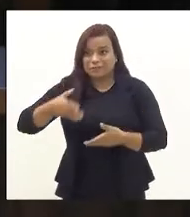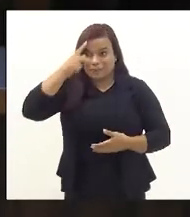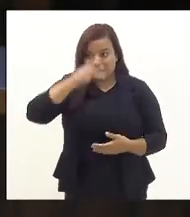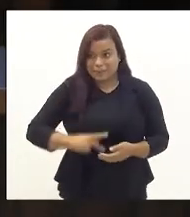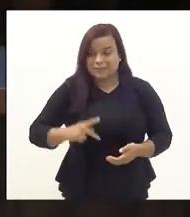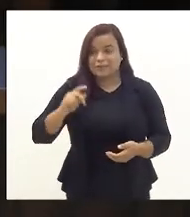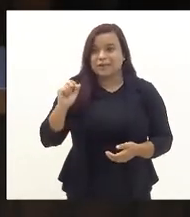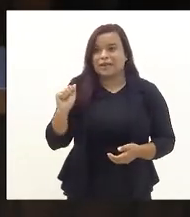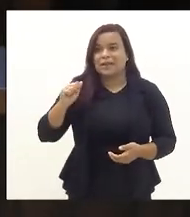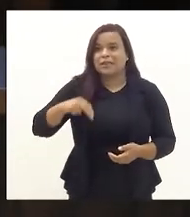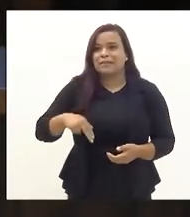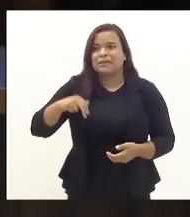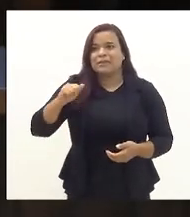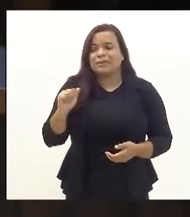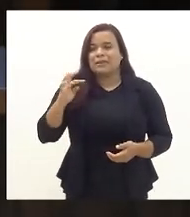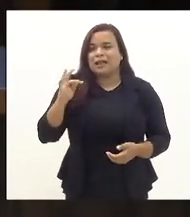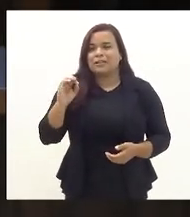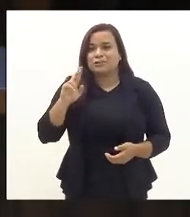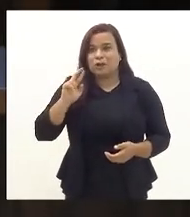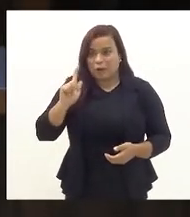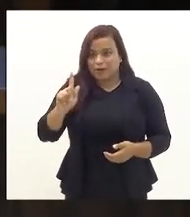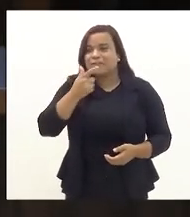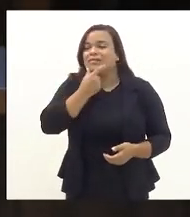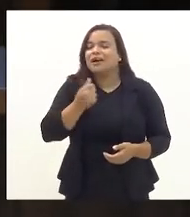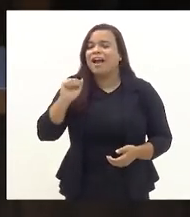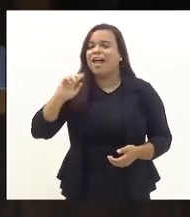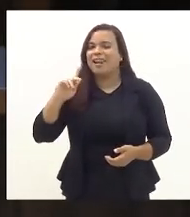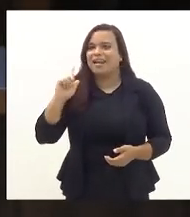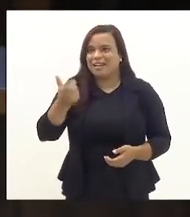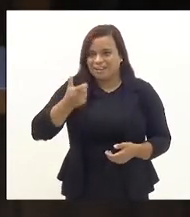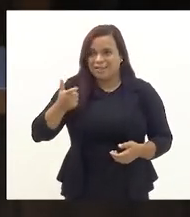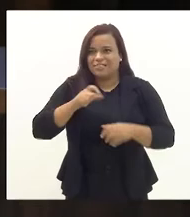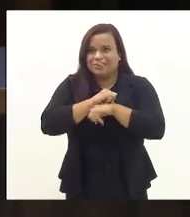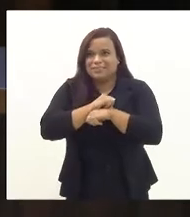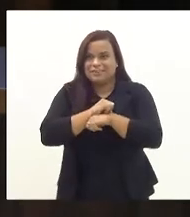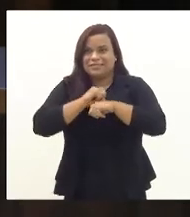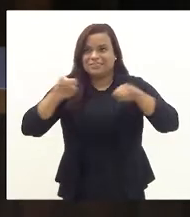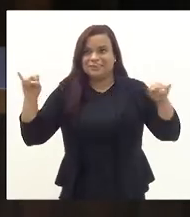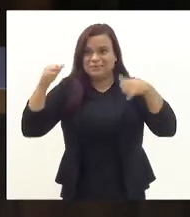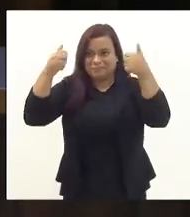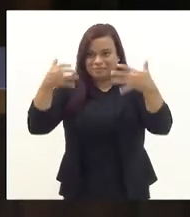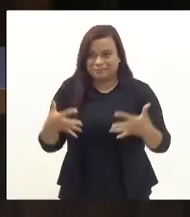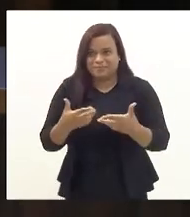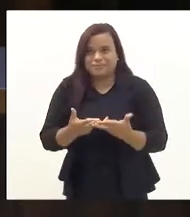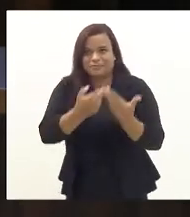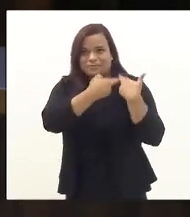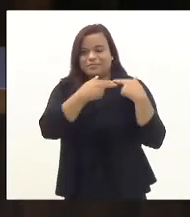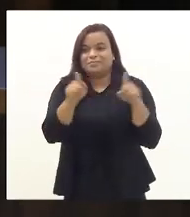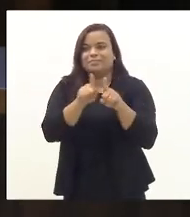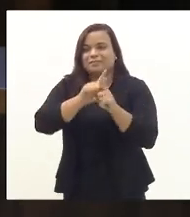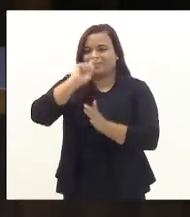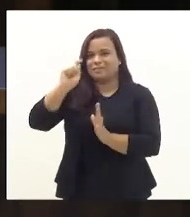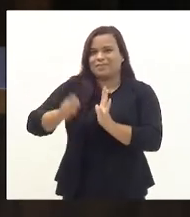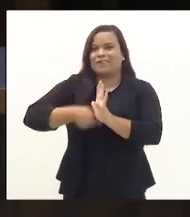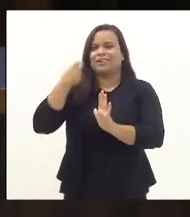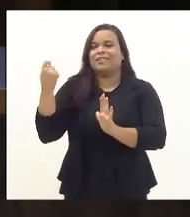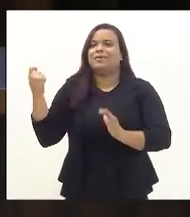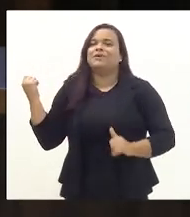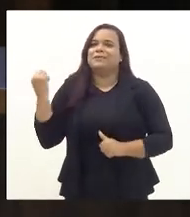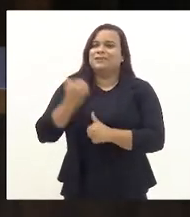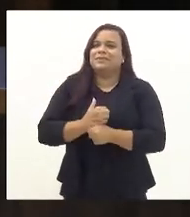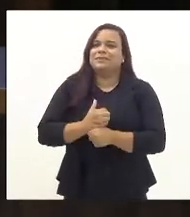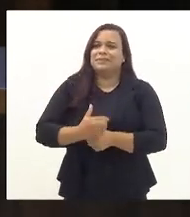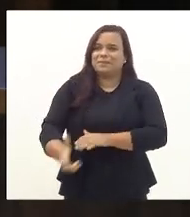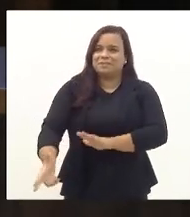da Natorg, o senhor Alex Mundin, para fazer a transmissão do cargo e assinatura do termo de posse ao seu